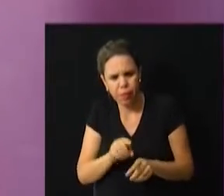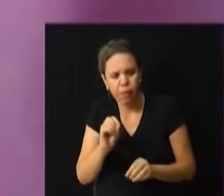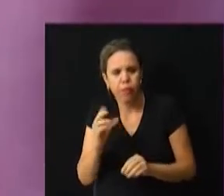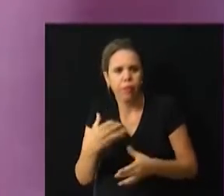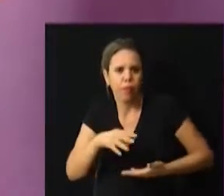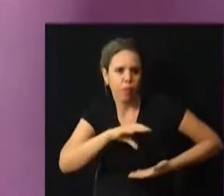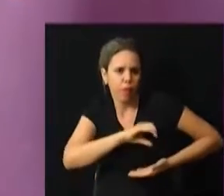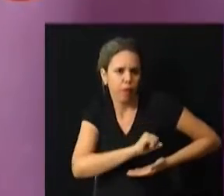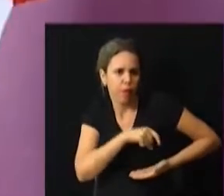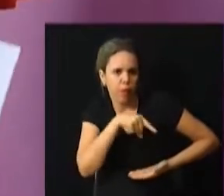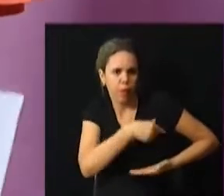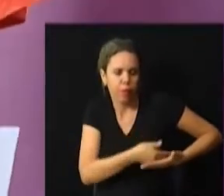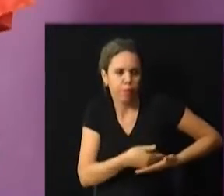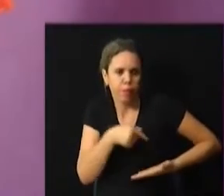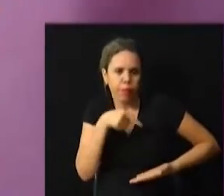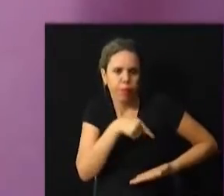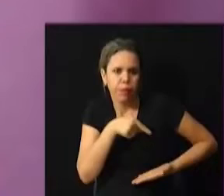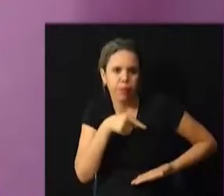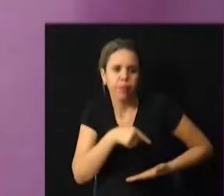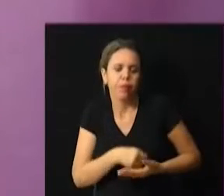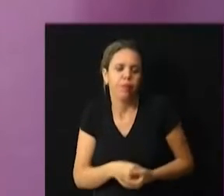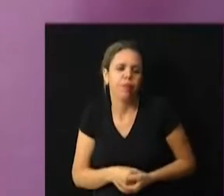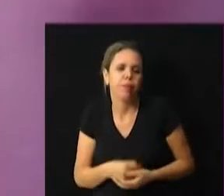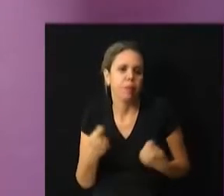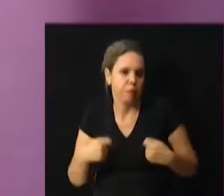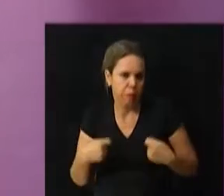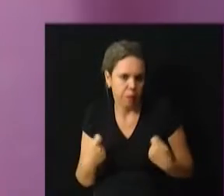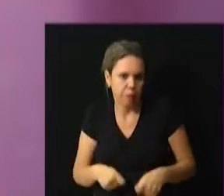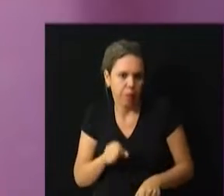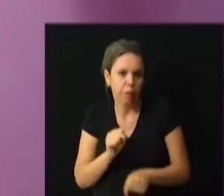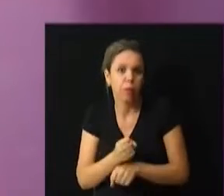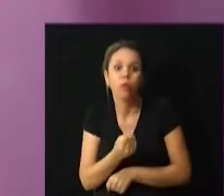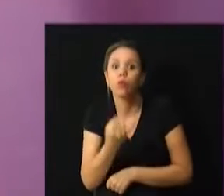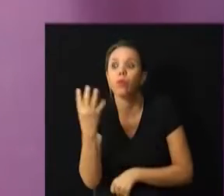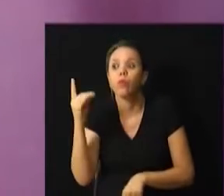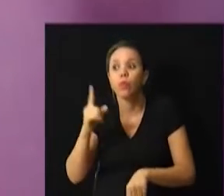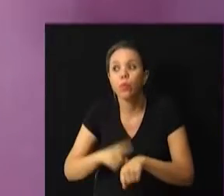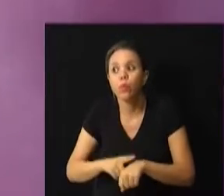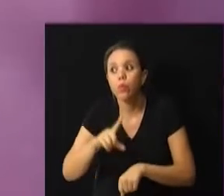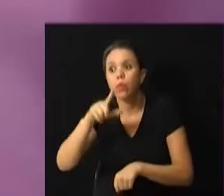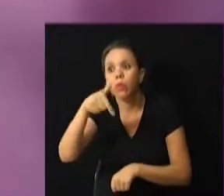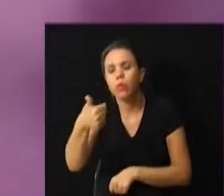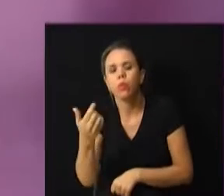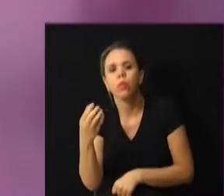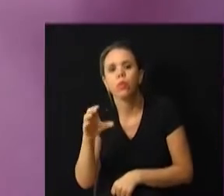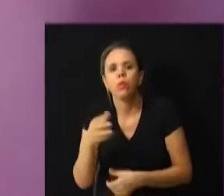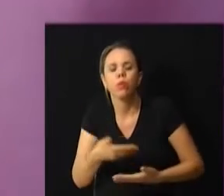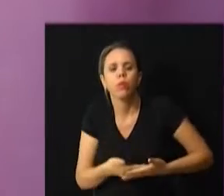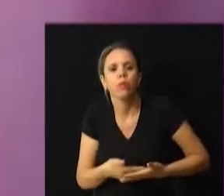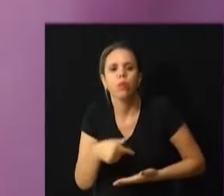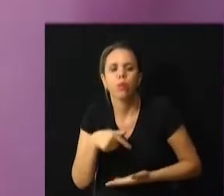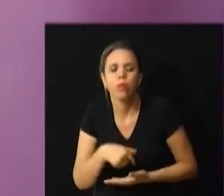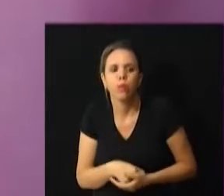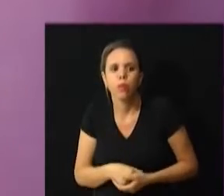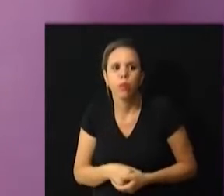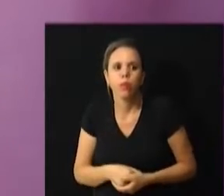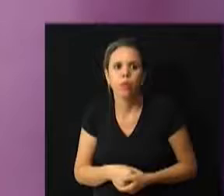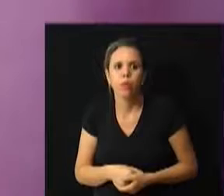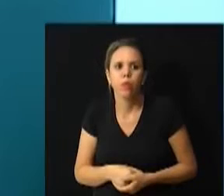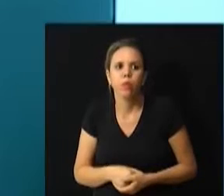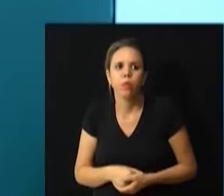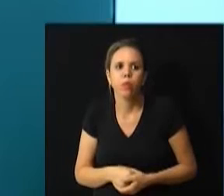perigoso também. Amamentou o bebezinho. Precisa esperar quanto tempo para depois colocar ele